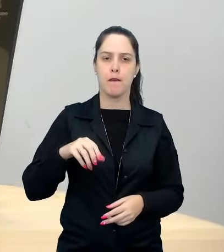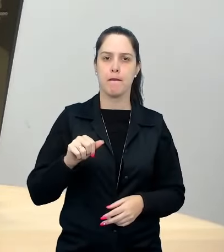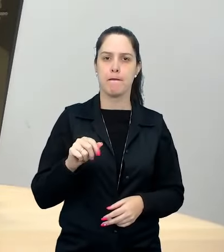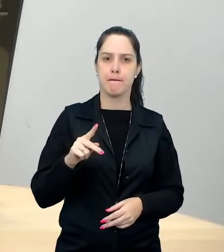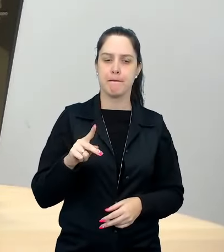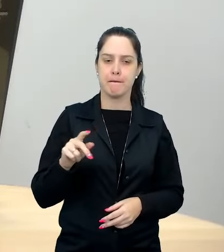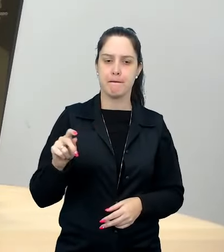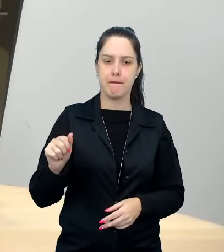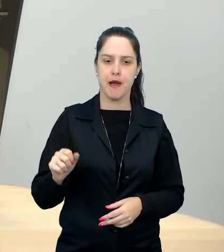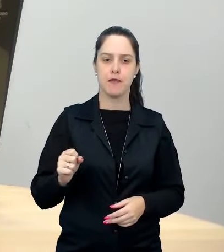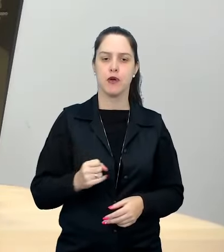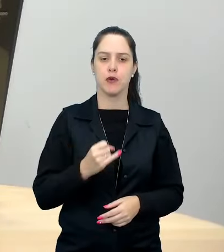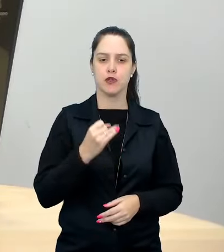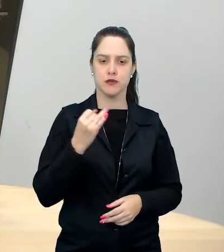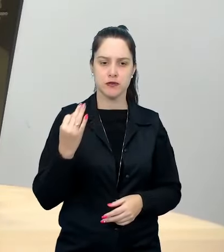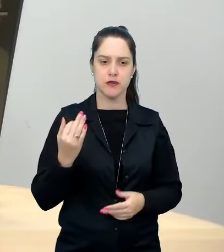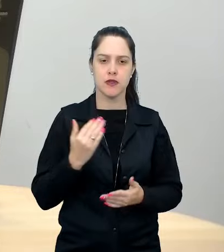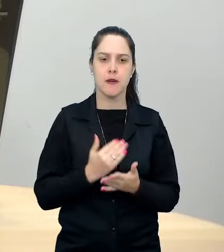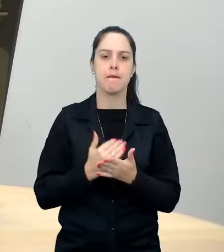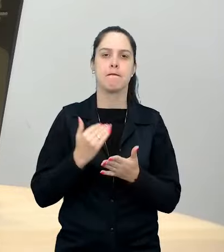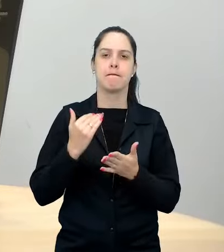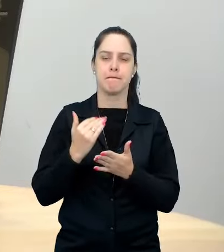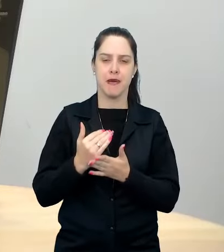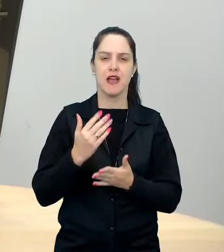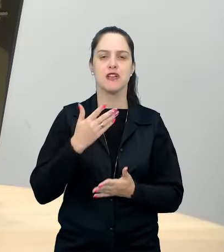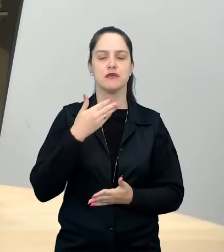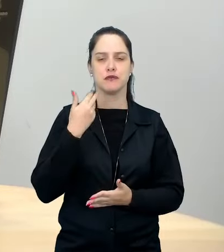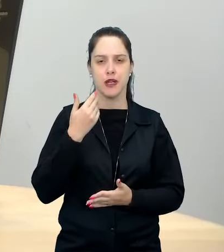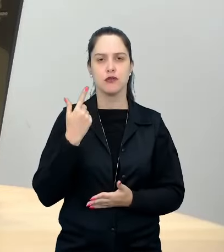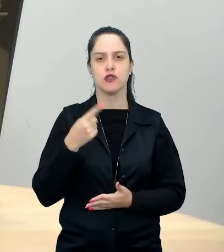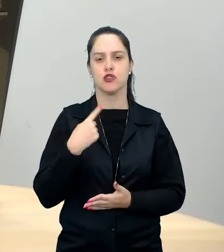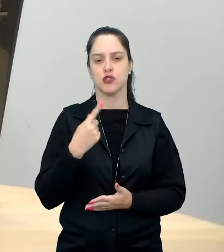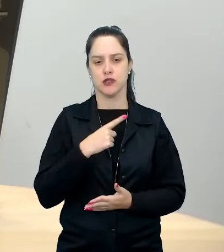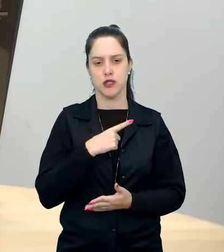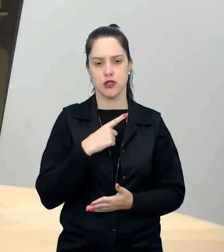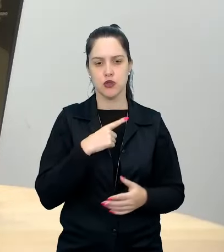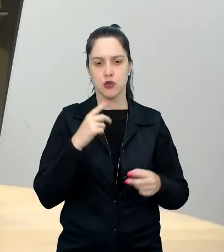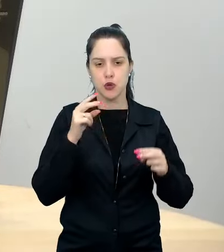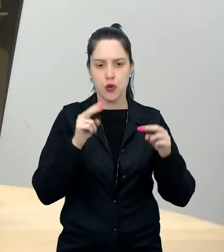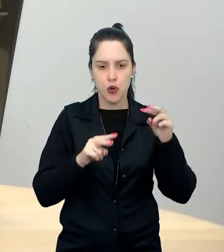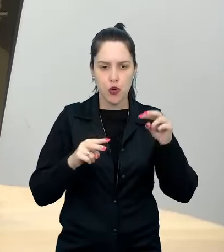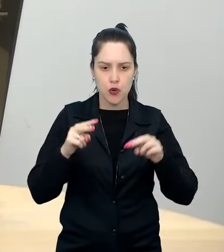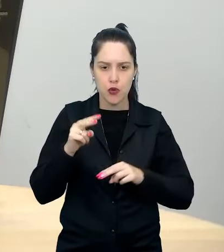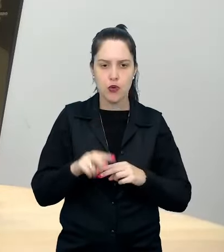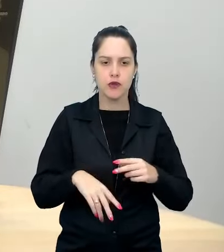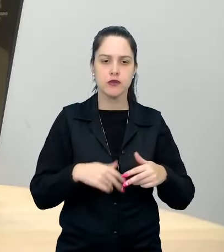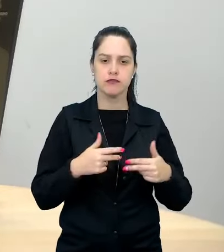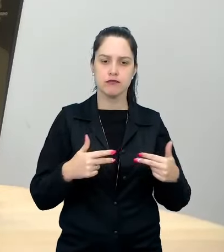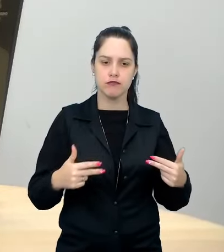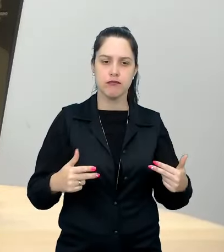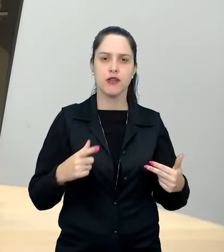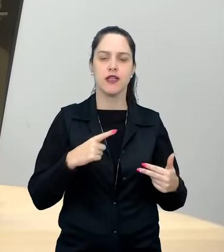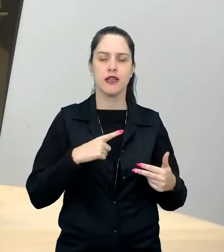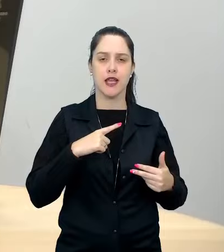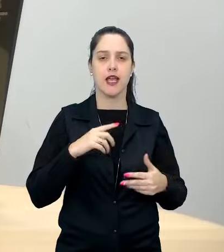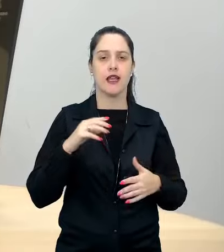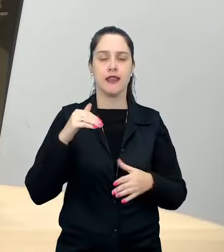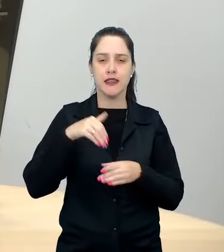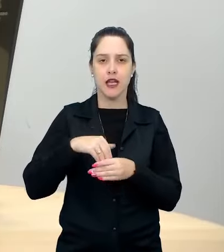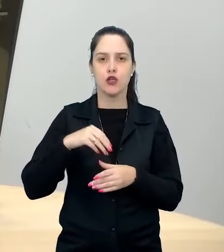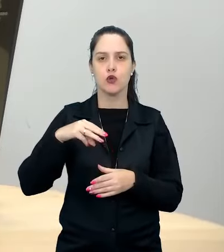suas atividades, mais fácil a gente tem de olhar esse repertório, as sugestões que tem no mapa